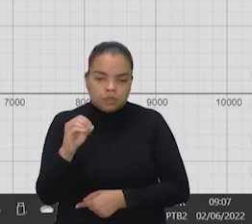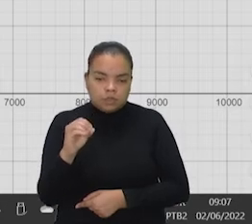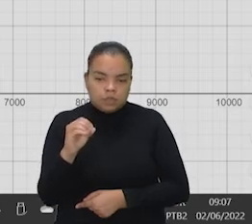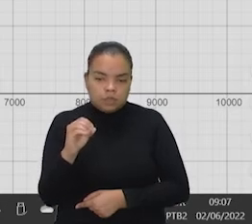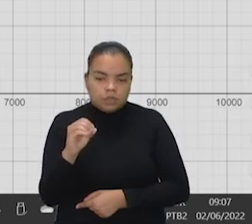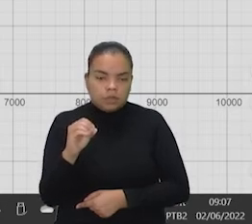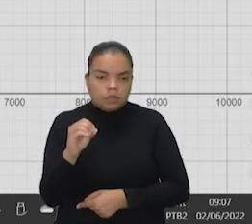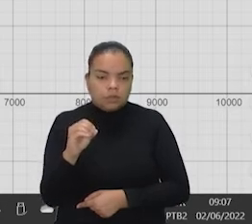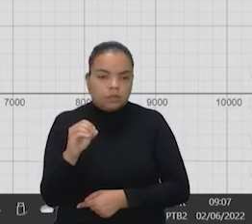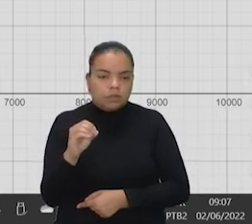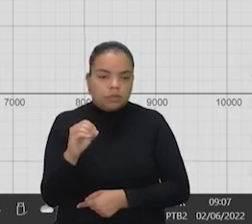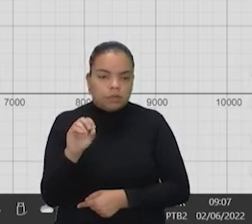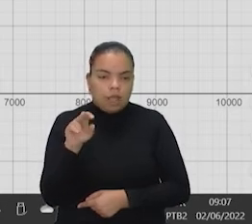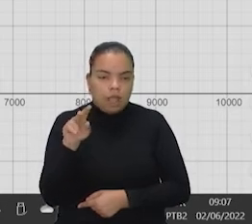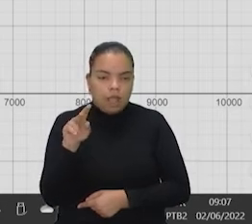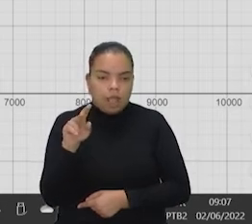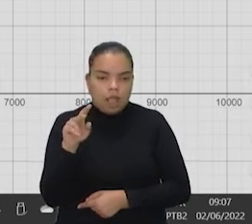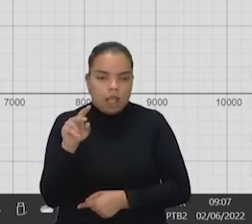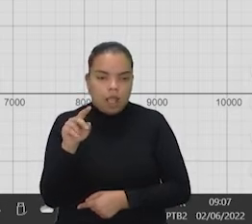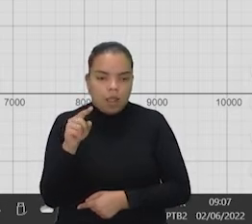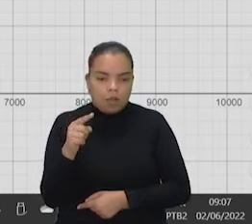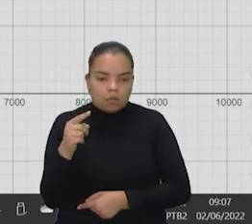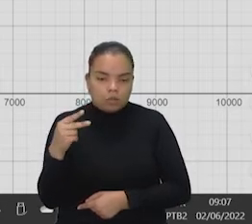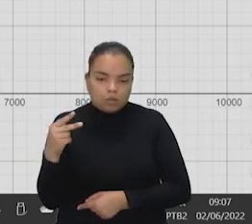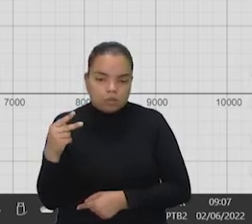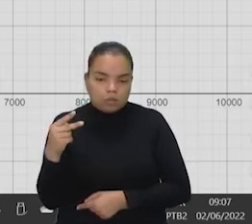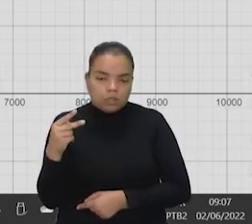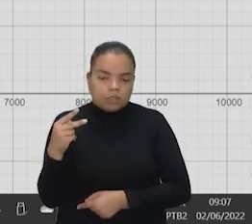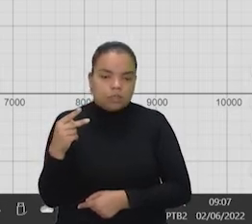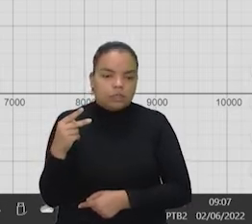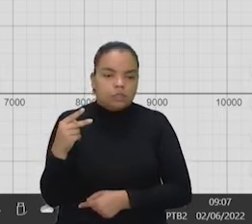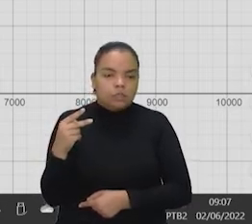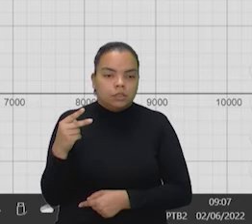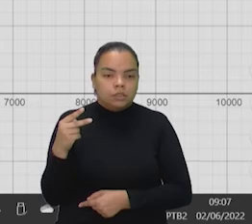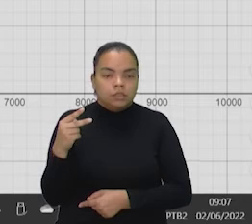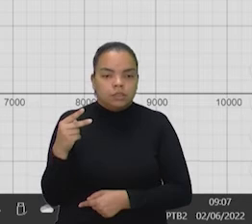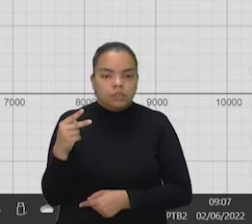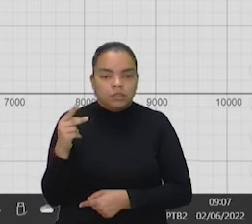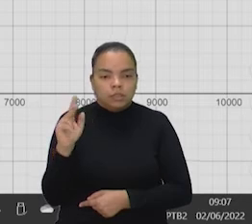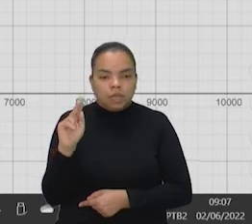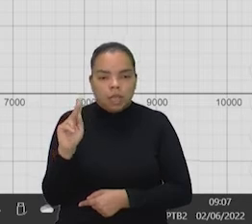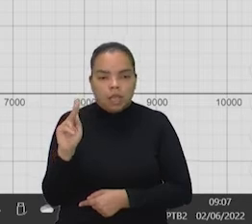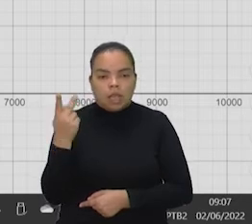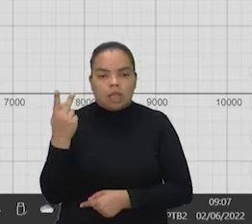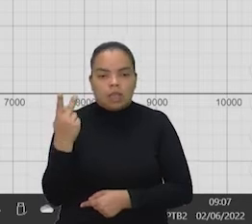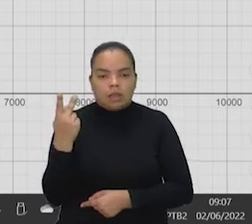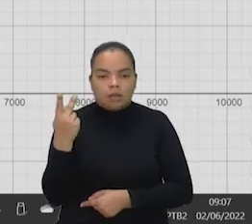H, né? Que é o nosso expoente. Opa, eu não coloquei? Aqui.